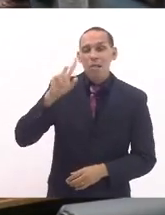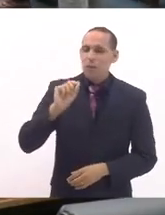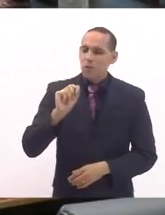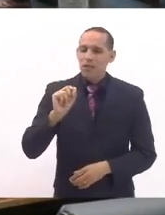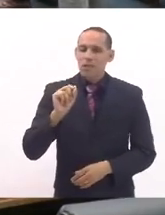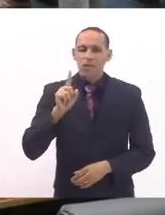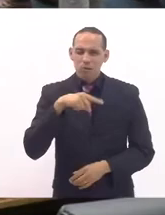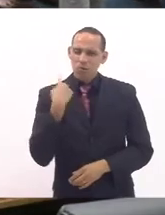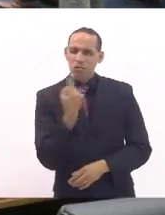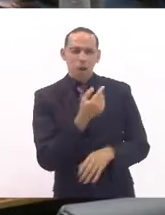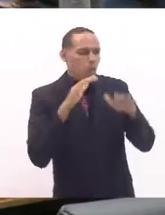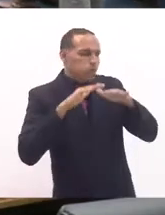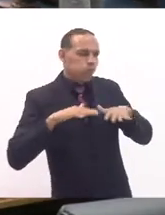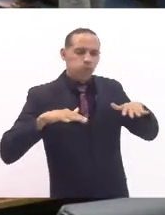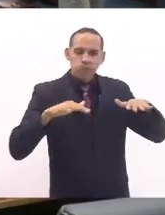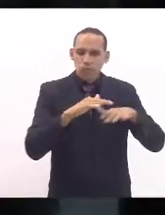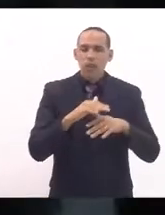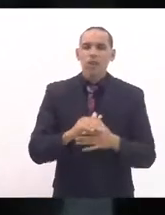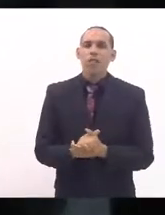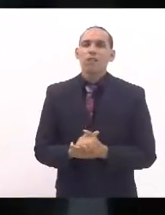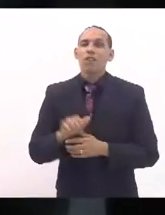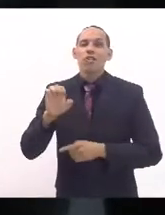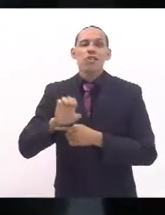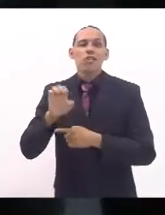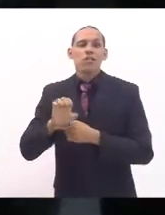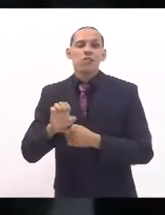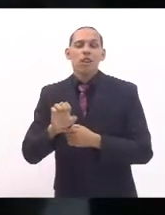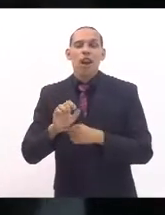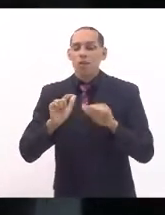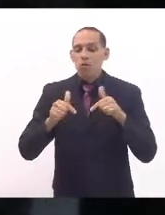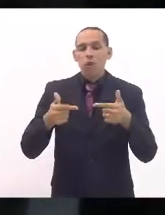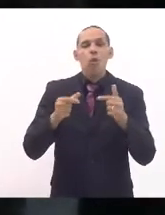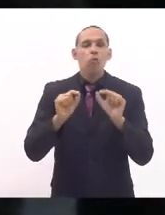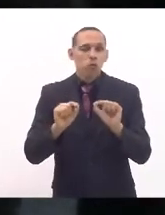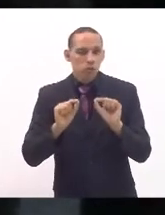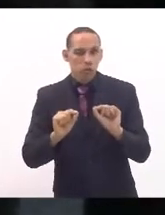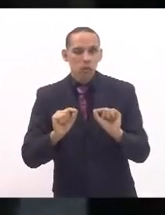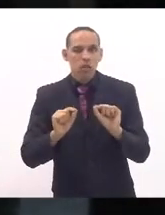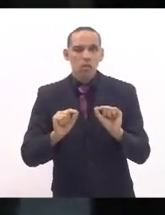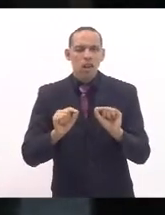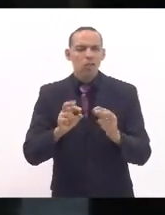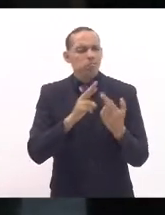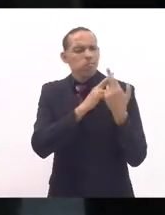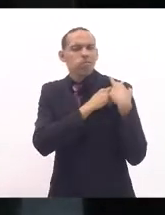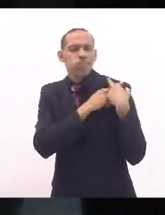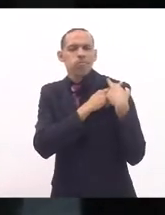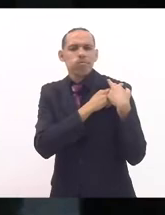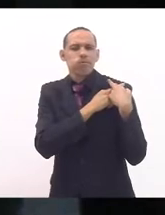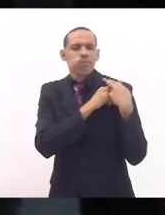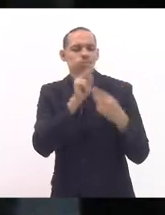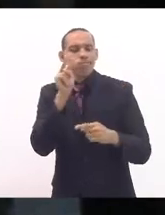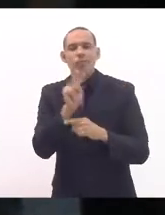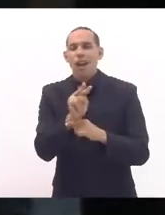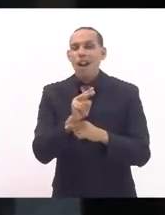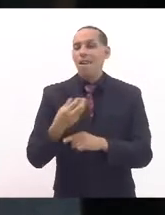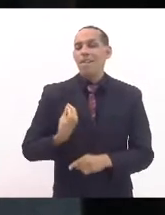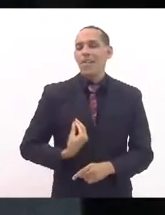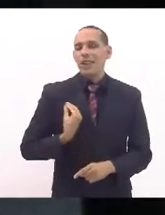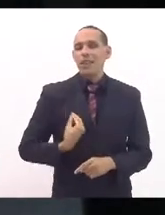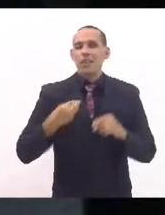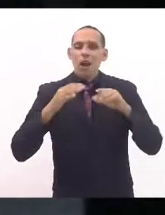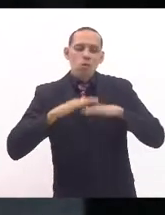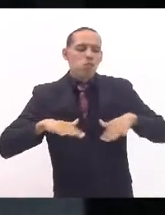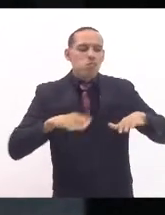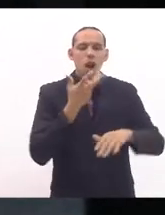acho que para todos nós aqui nessa casa, o Estado tem a função e a responsabilidade de preservar a vida de